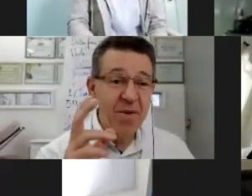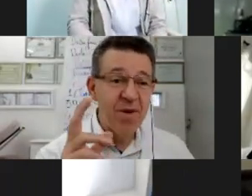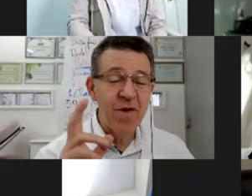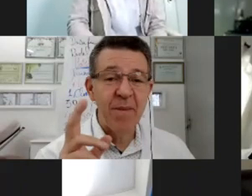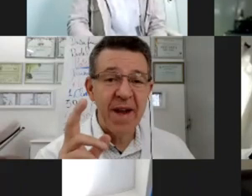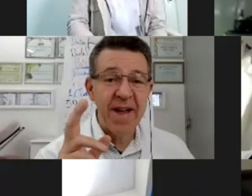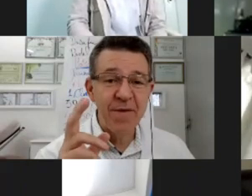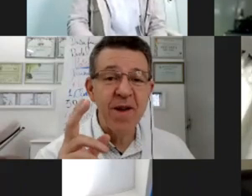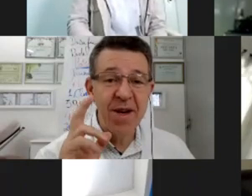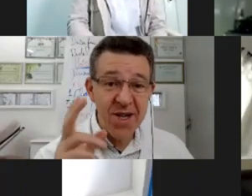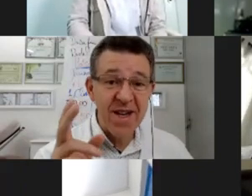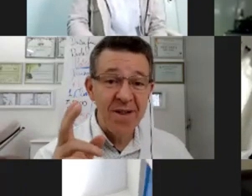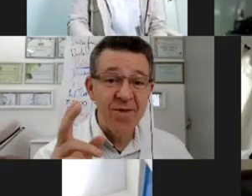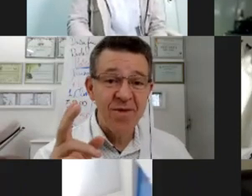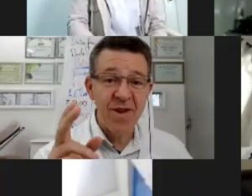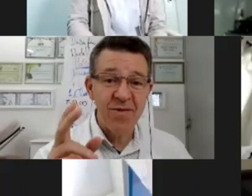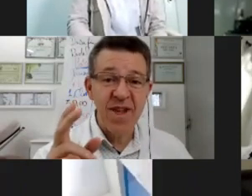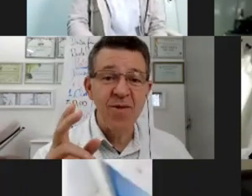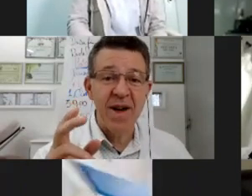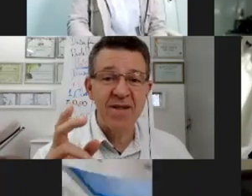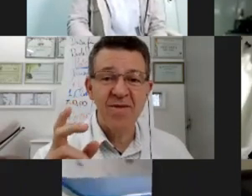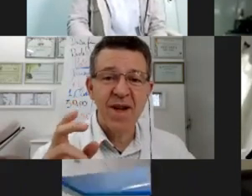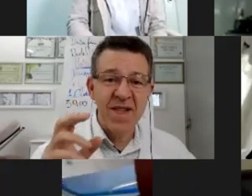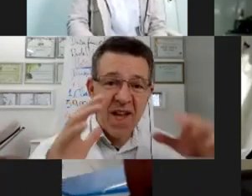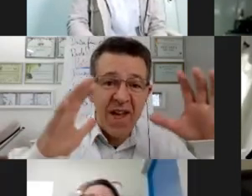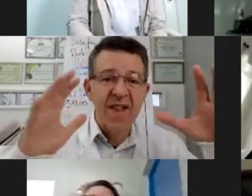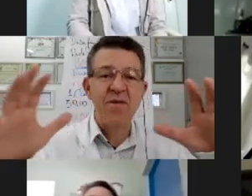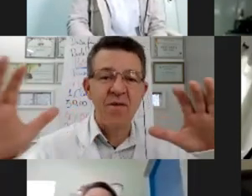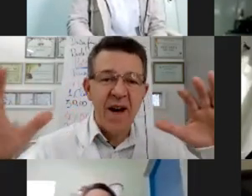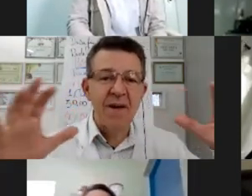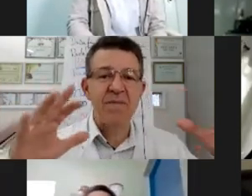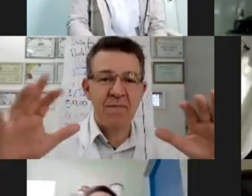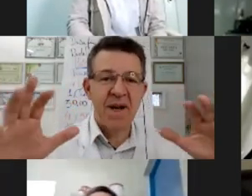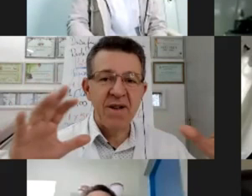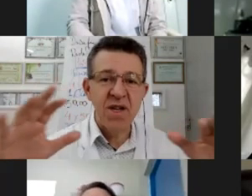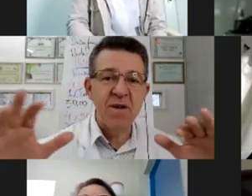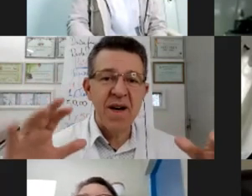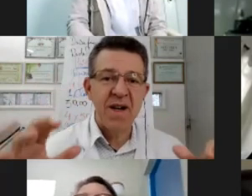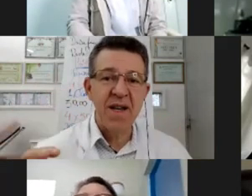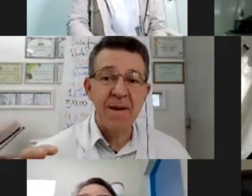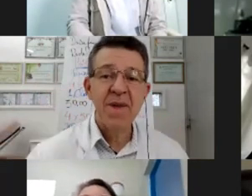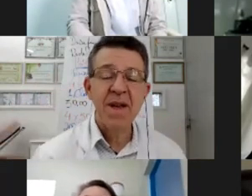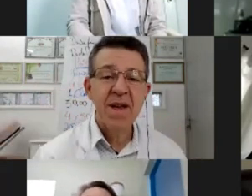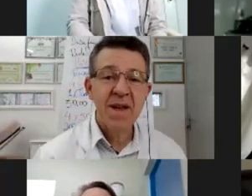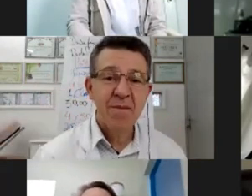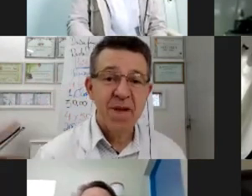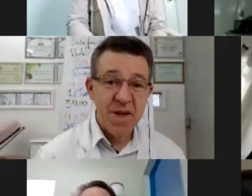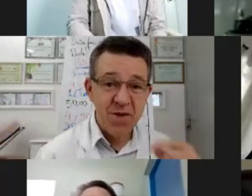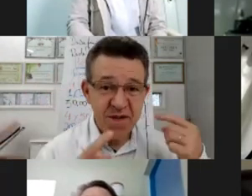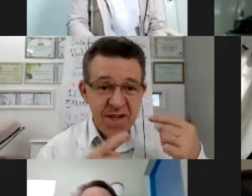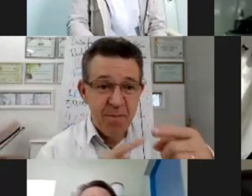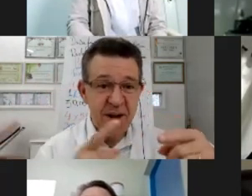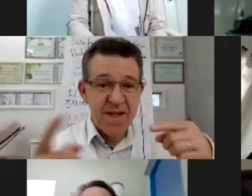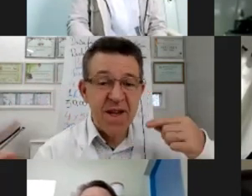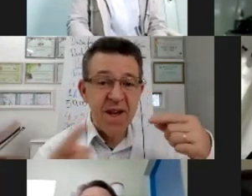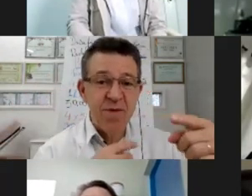rapaz, eu sempre, quando eu vou na praia, eu fico imaginando eu ter uma tenda, um lugar preparadinho, bacaninha, para as